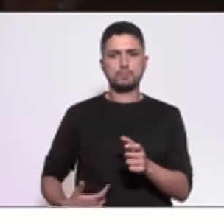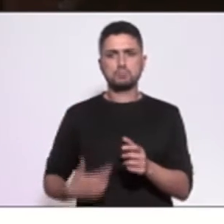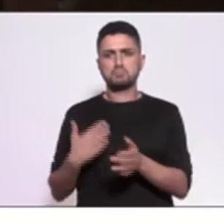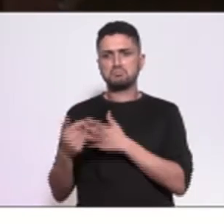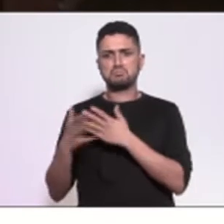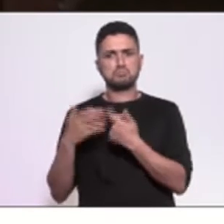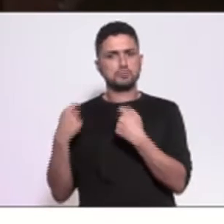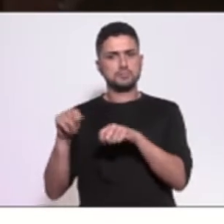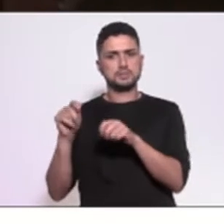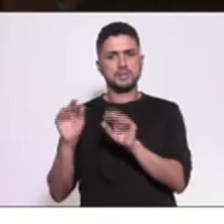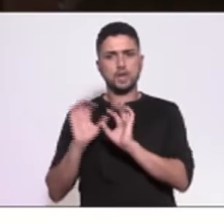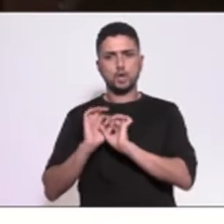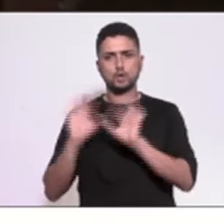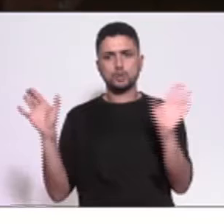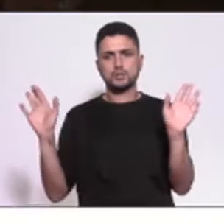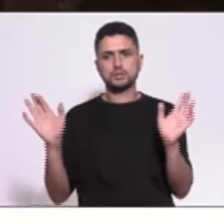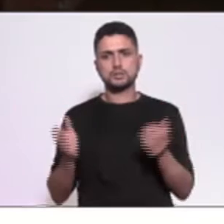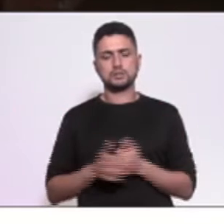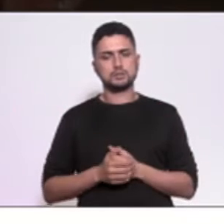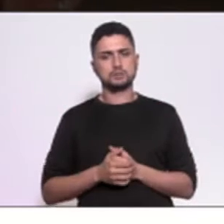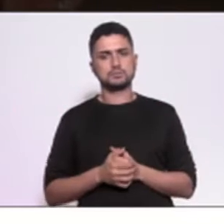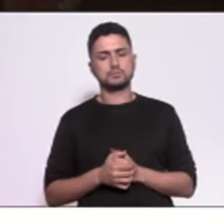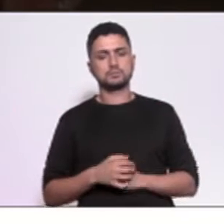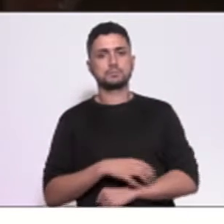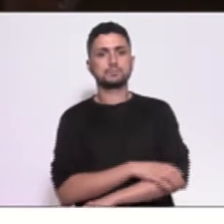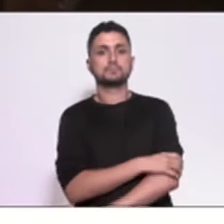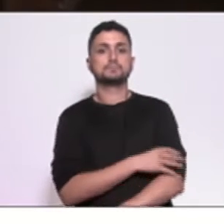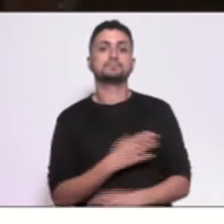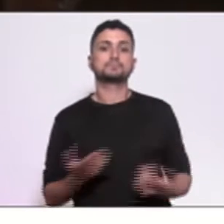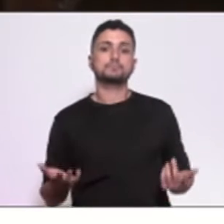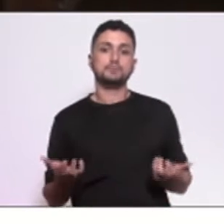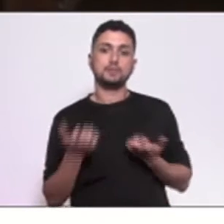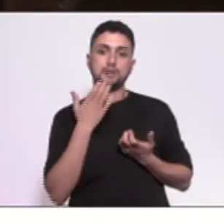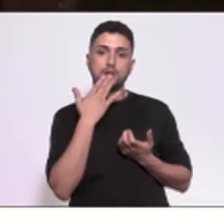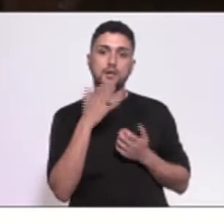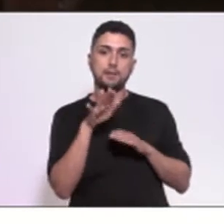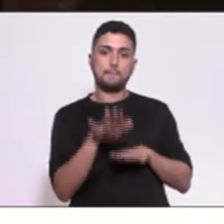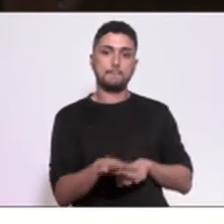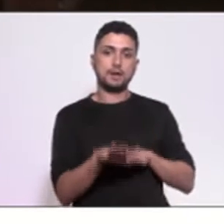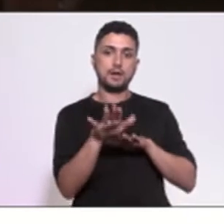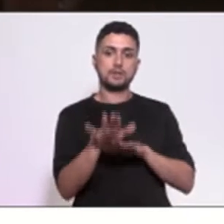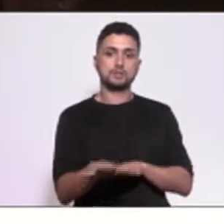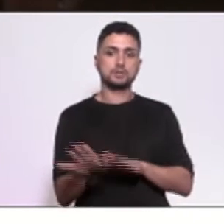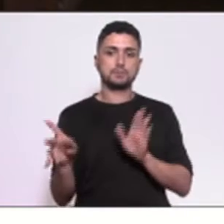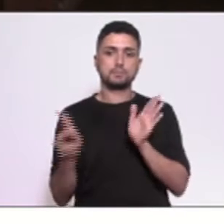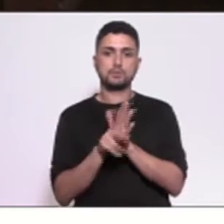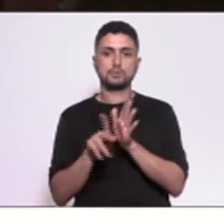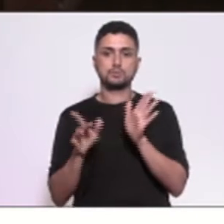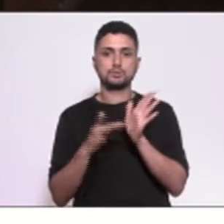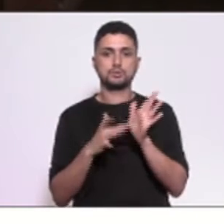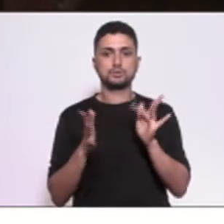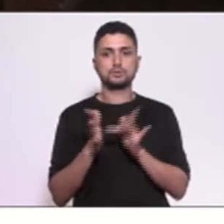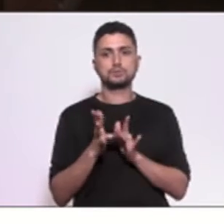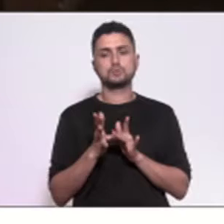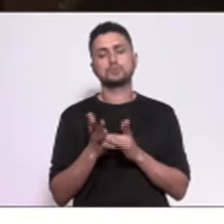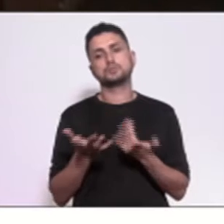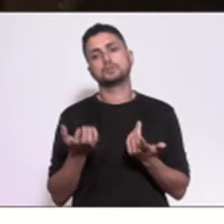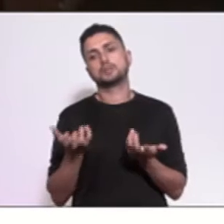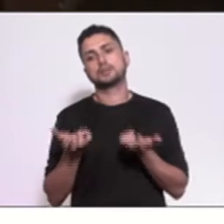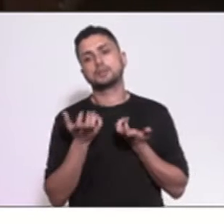autorização. Ora, meu Deus, se quiserem impedir a marcha para o Brasil, a marcha para Jesus, se quiserem impedir